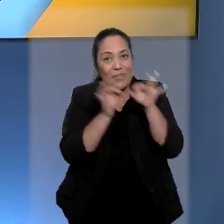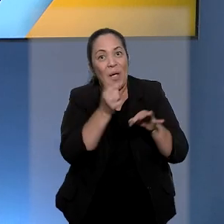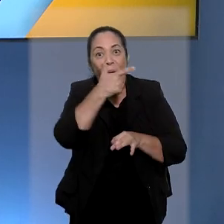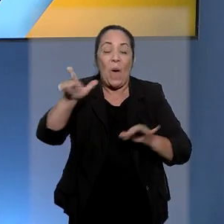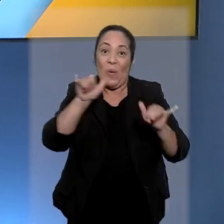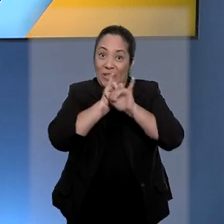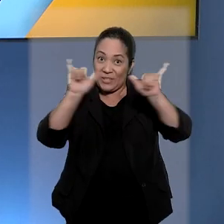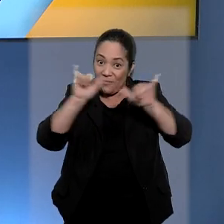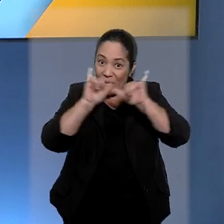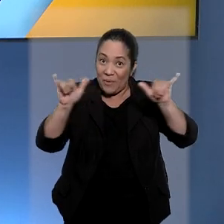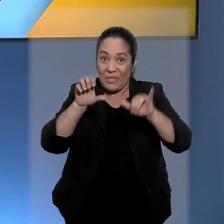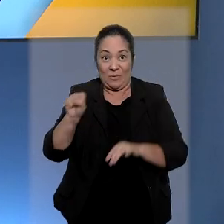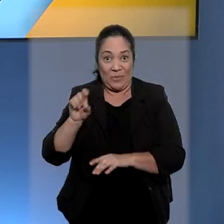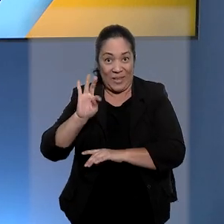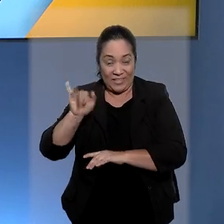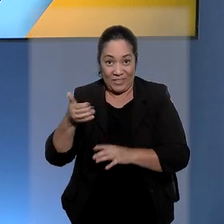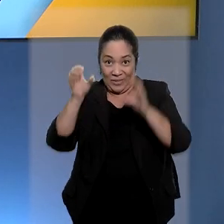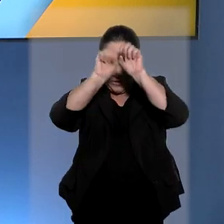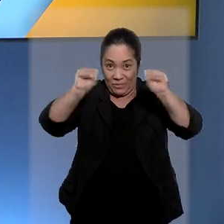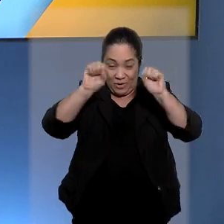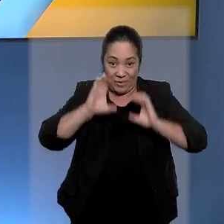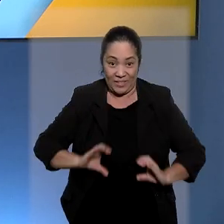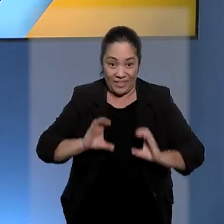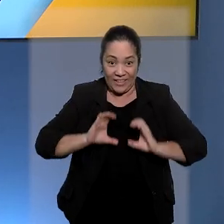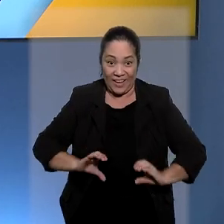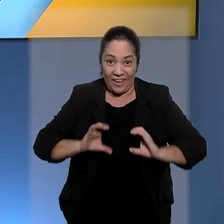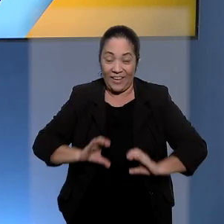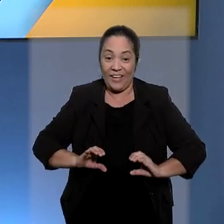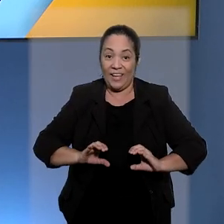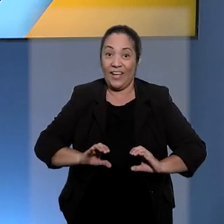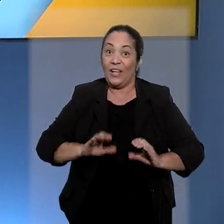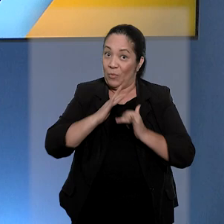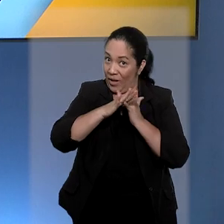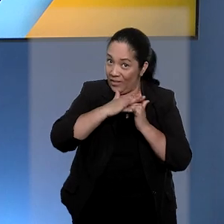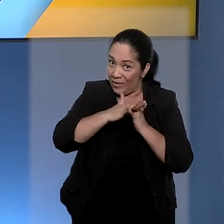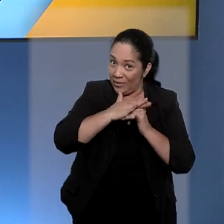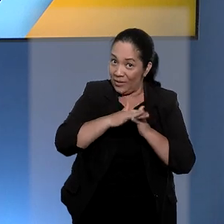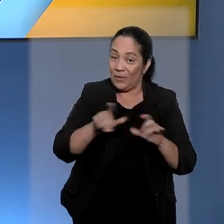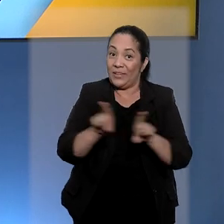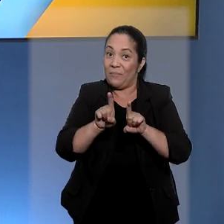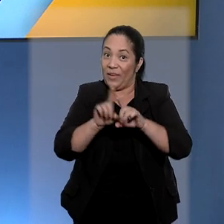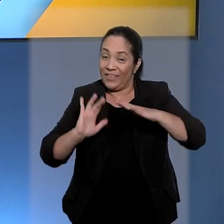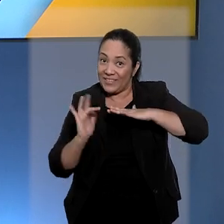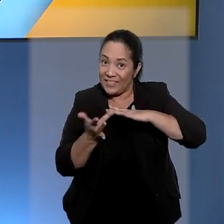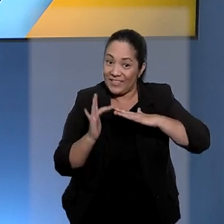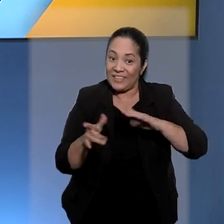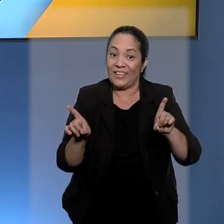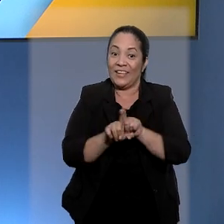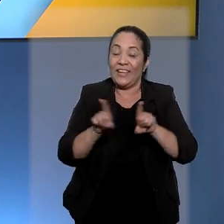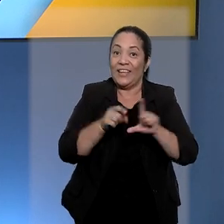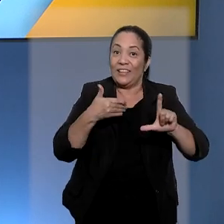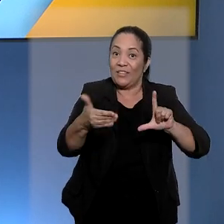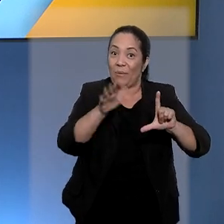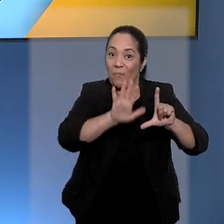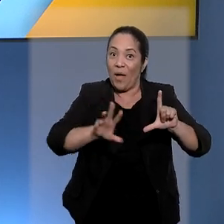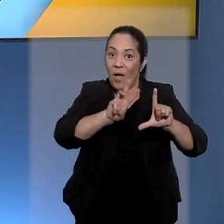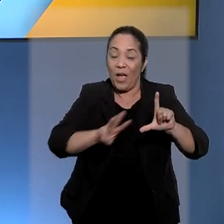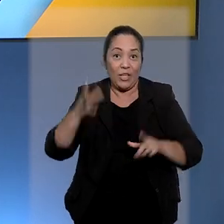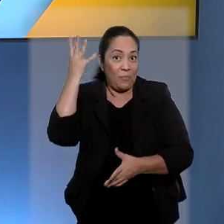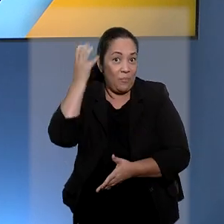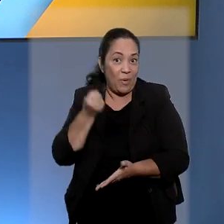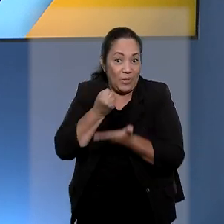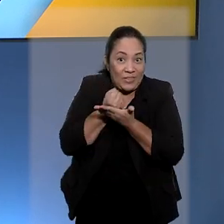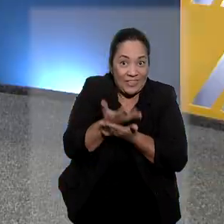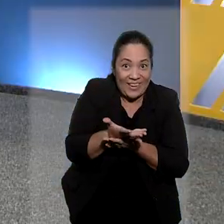decisões e informações do Tribunal da Cidadania no nosso canal do YouTube, nas redes sociais e nas plataformas de